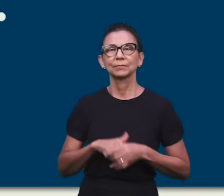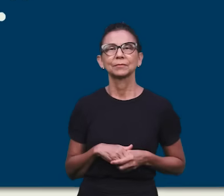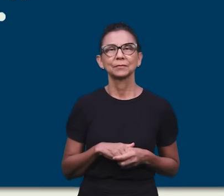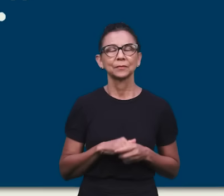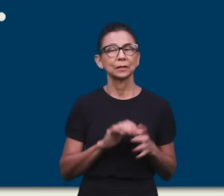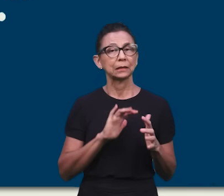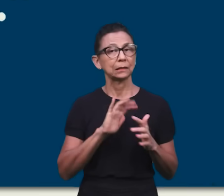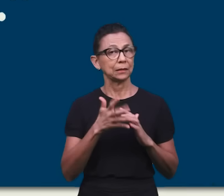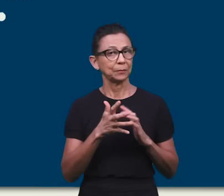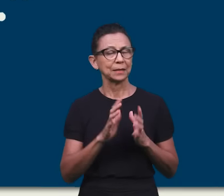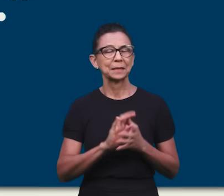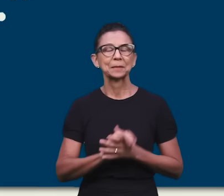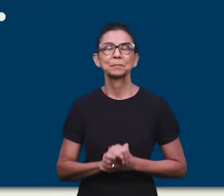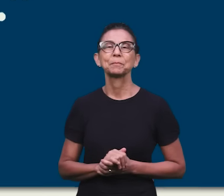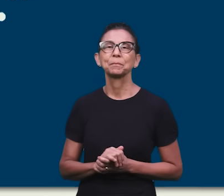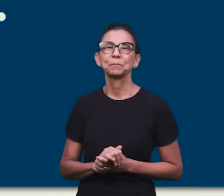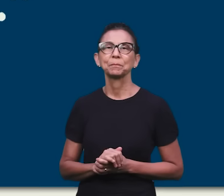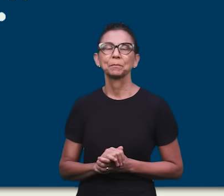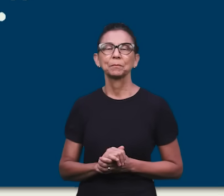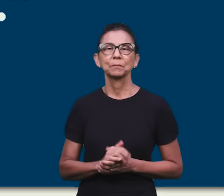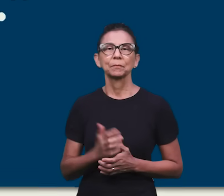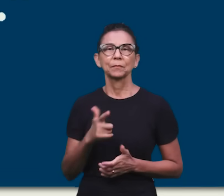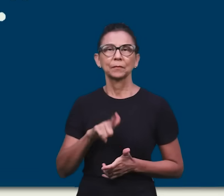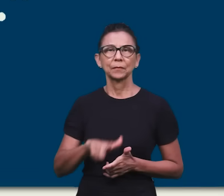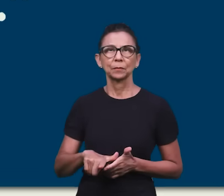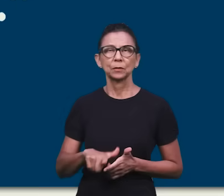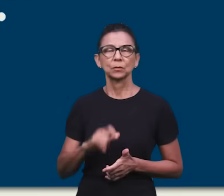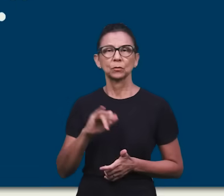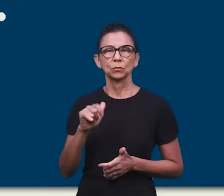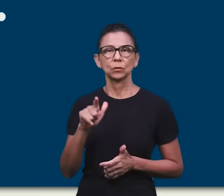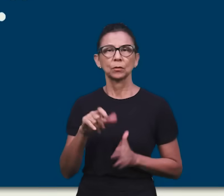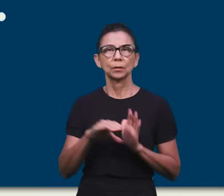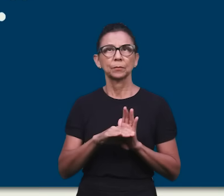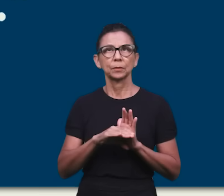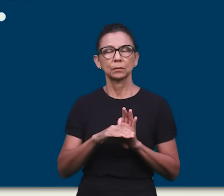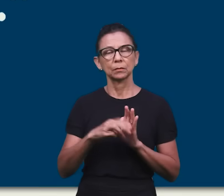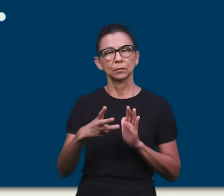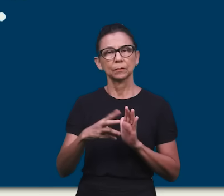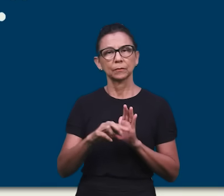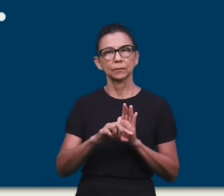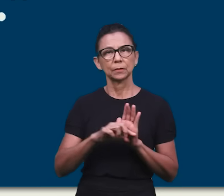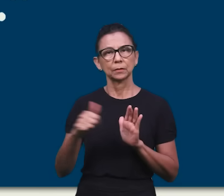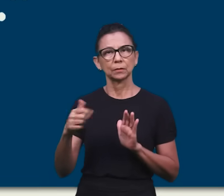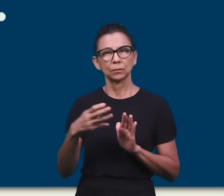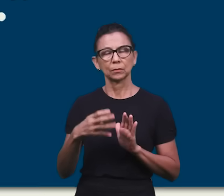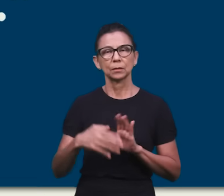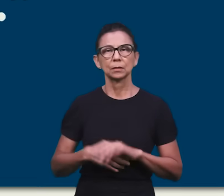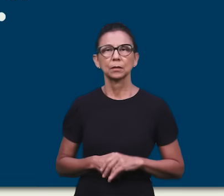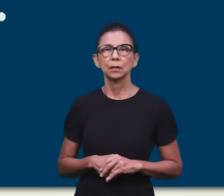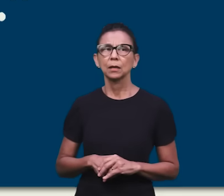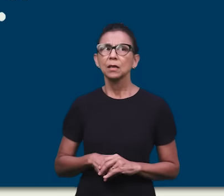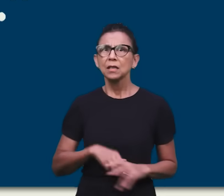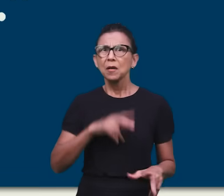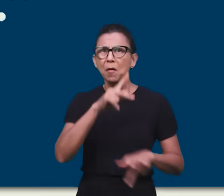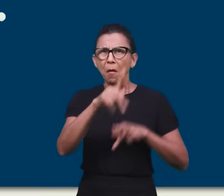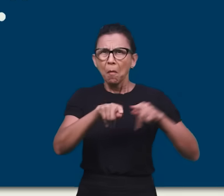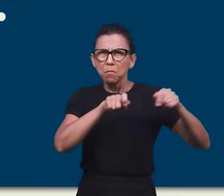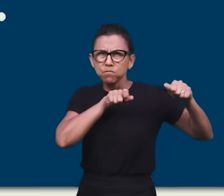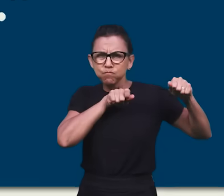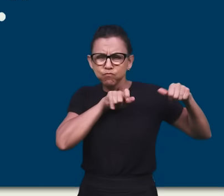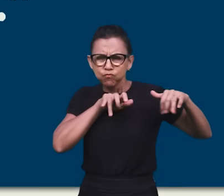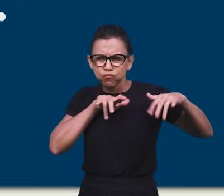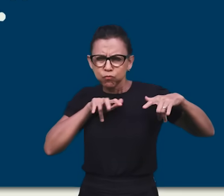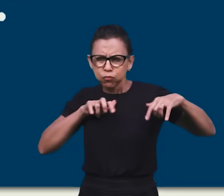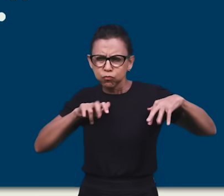tela. O versículo diz assim, Joel capítulo 3, versículo 14. A Bíblia diz assim: